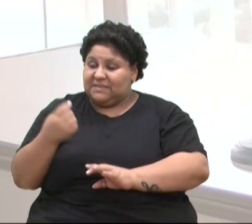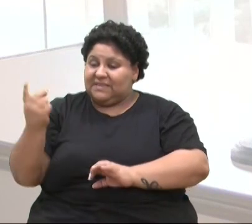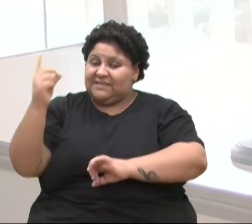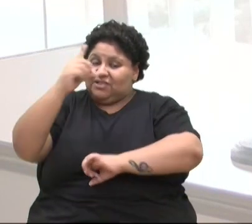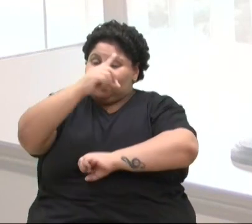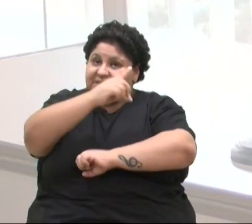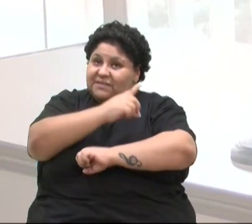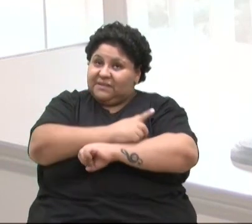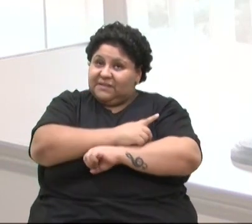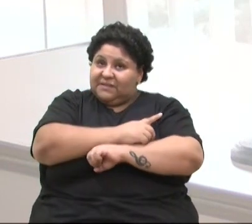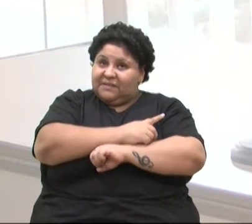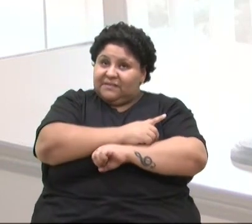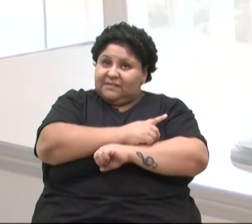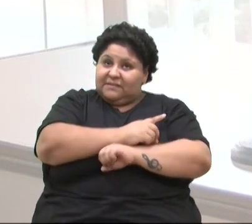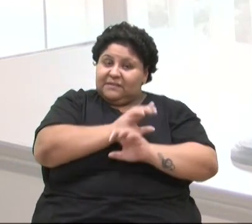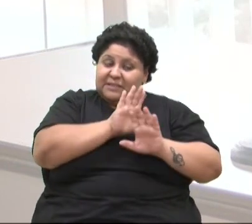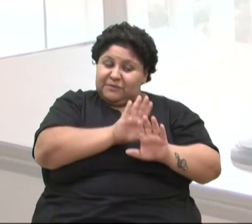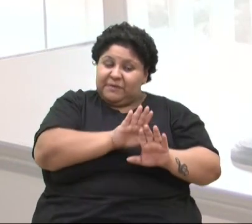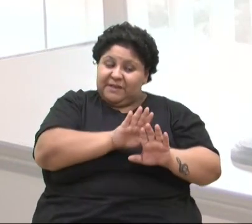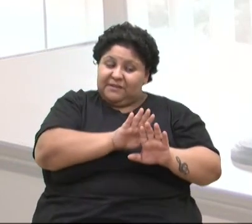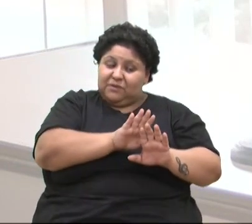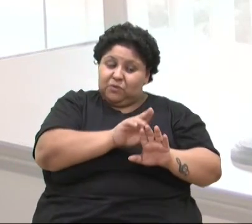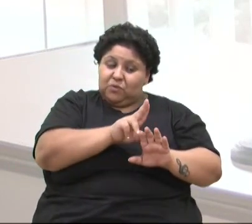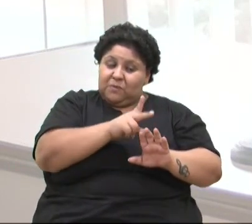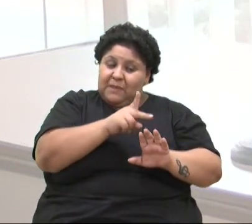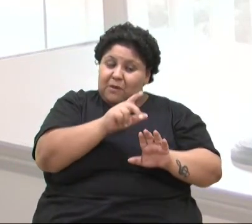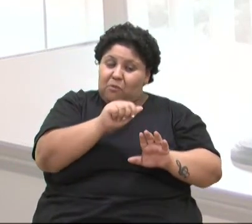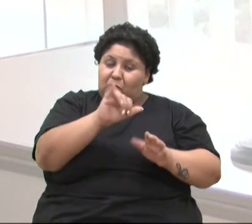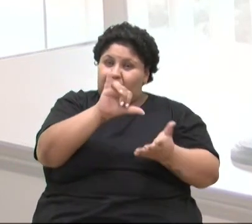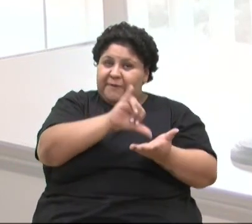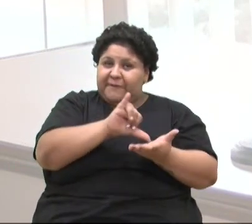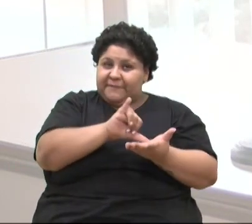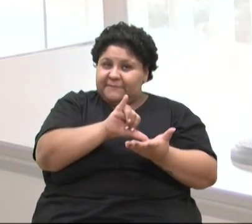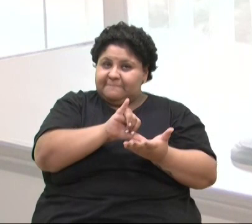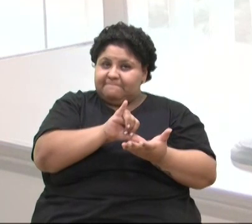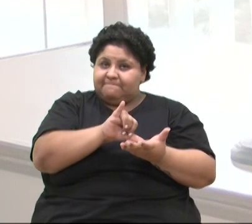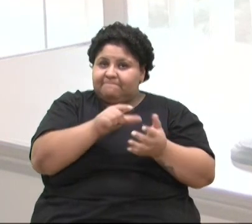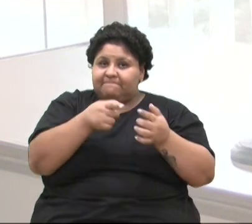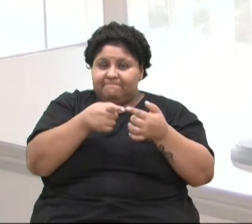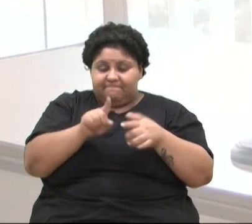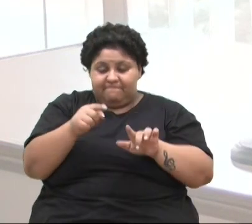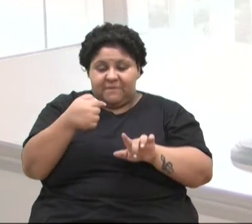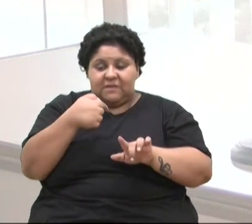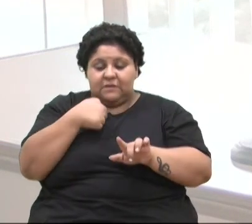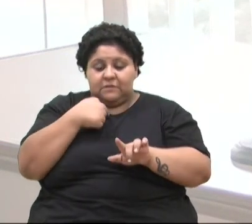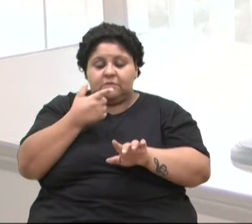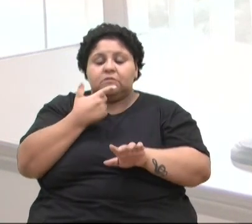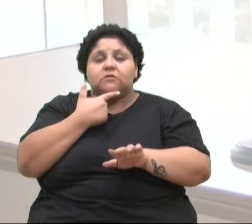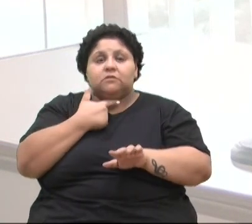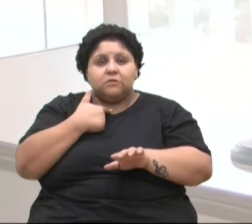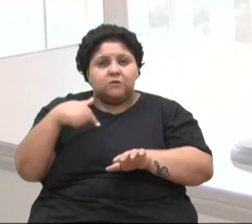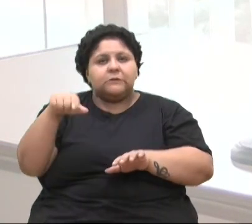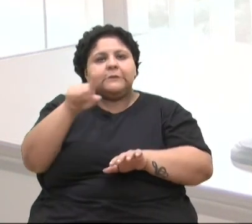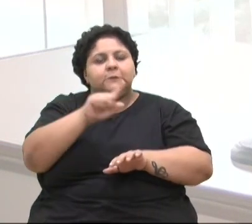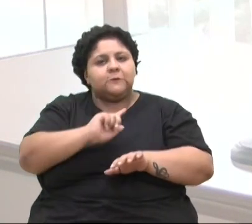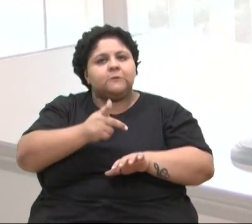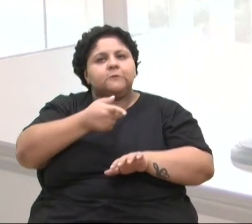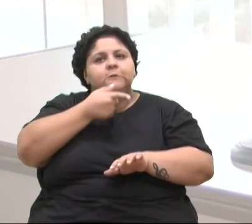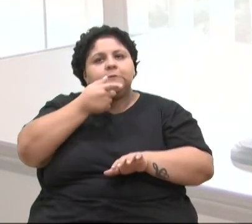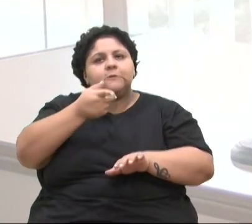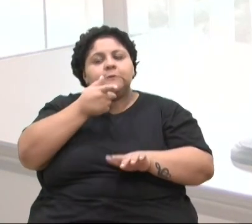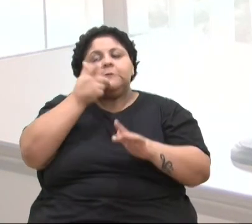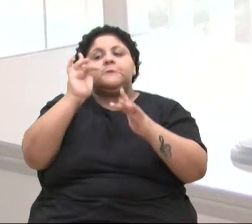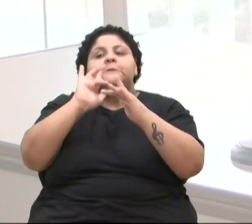dentro ali da UPA Central. É nesse sentido, mas o mais aqui, então, eu gostaria que nós reforçássemos nas nossas